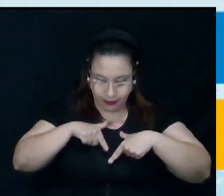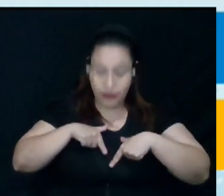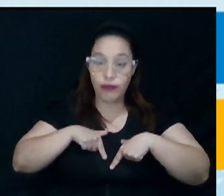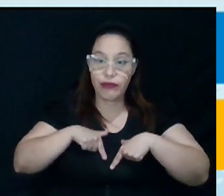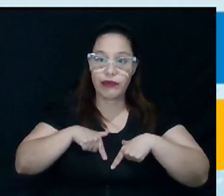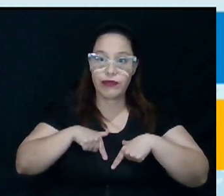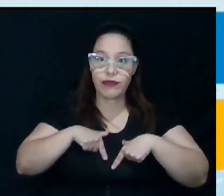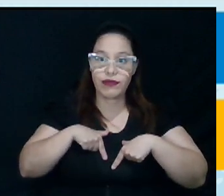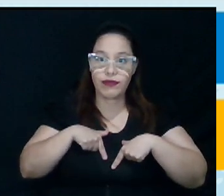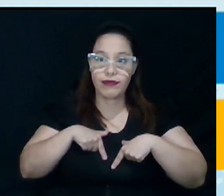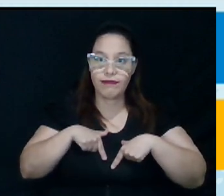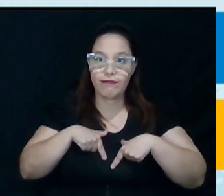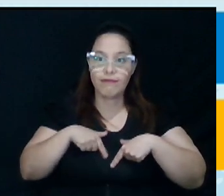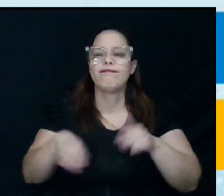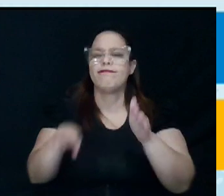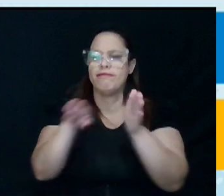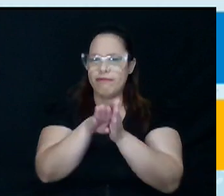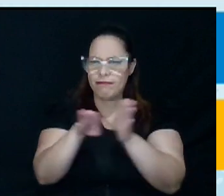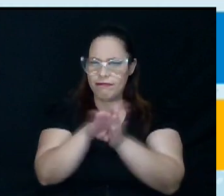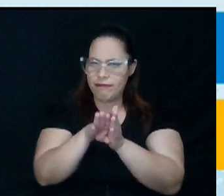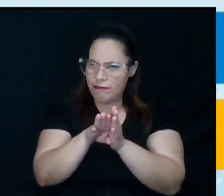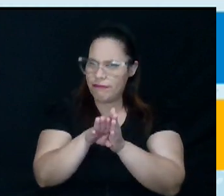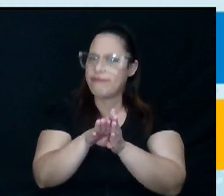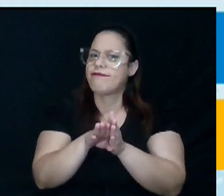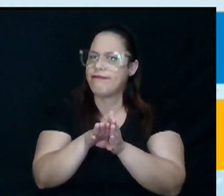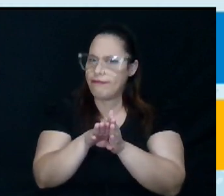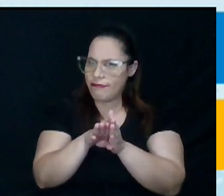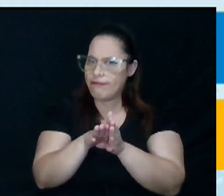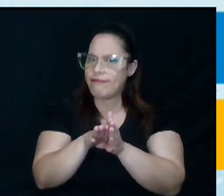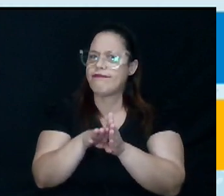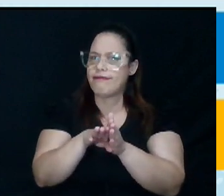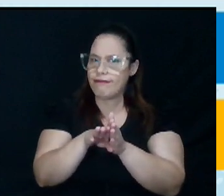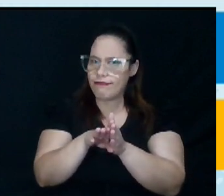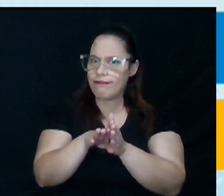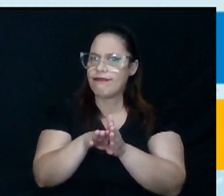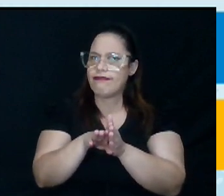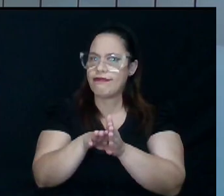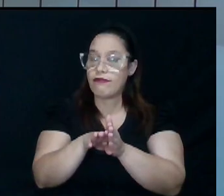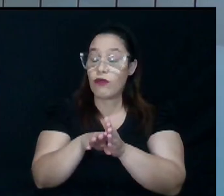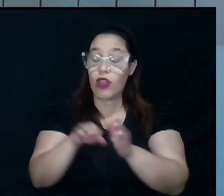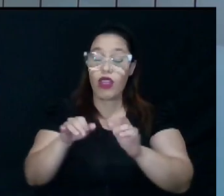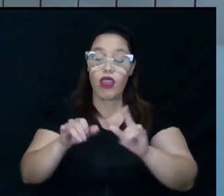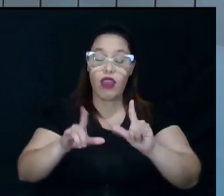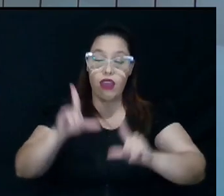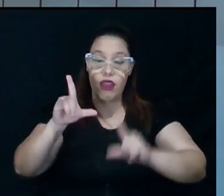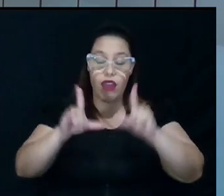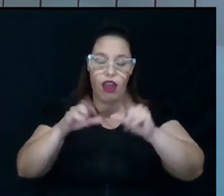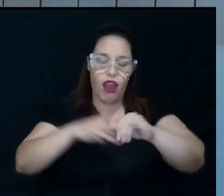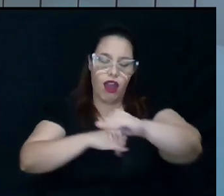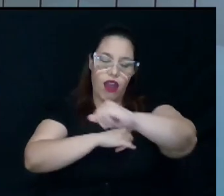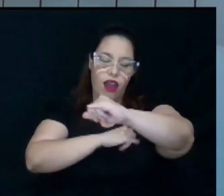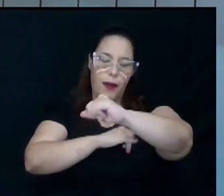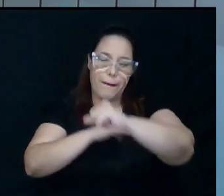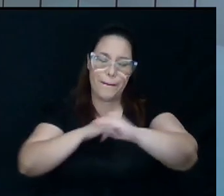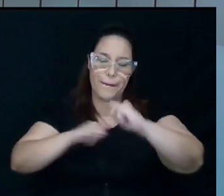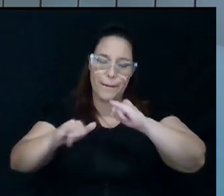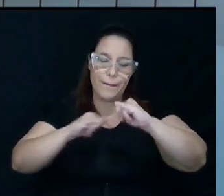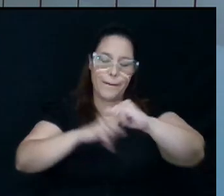medalhas para vir, eu tenho certeza disso. E ó, aqui no Jornal Câmara Notícia fica bem informado, viu? Anote aí